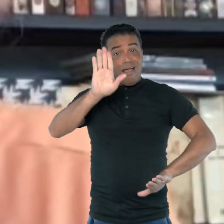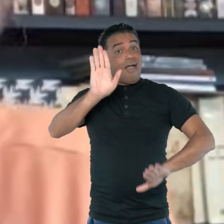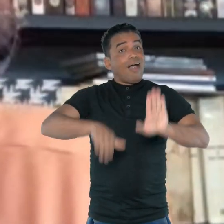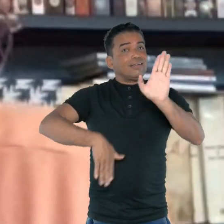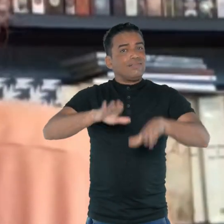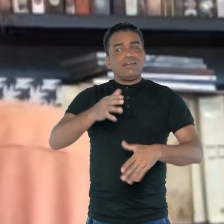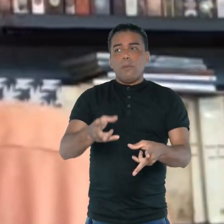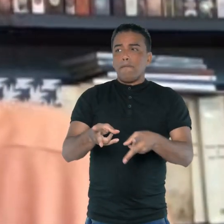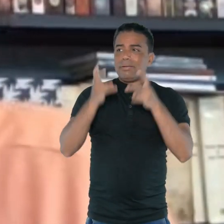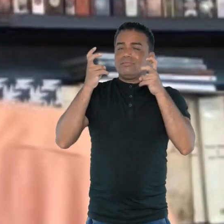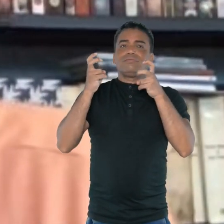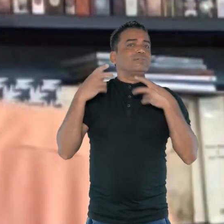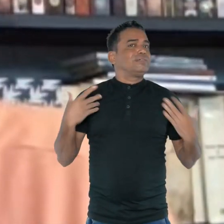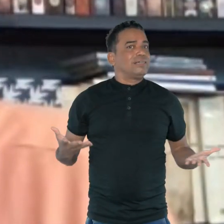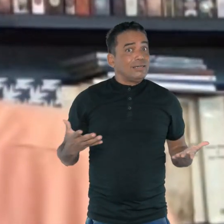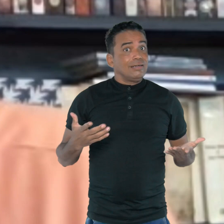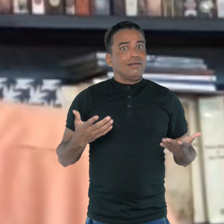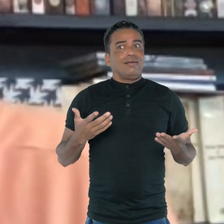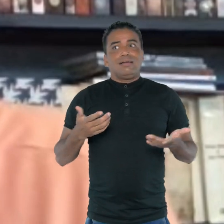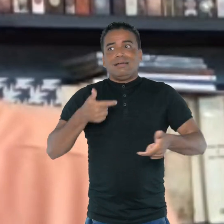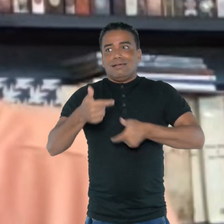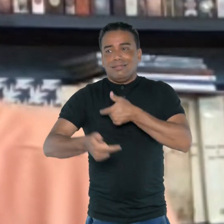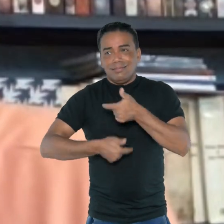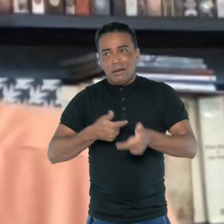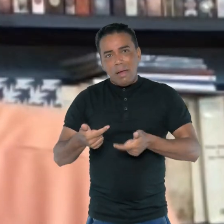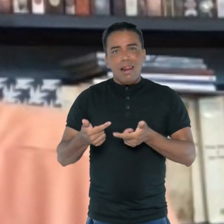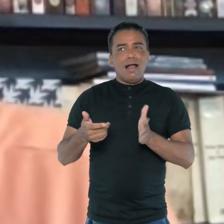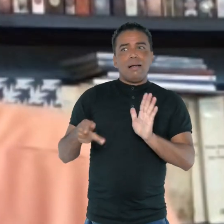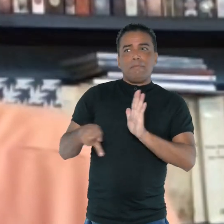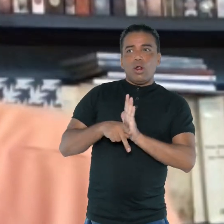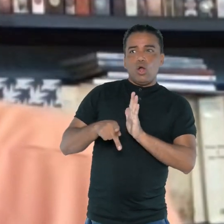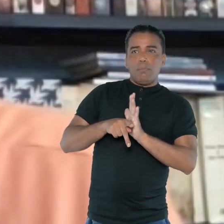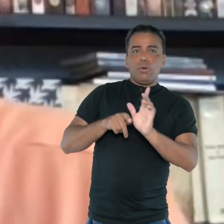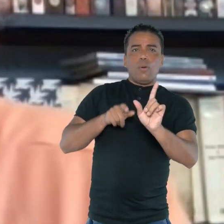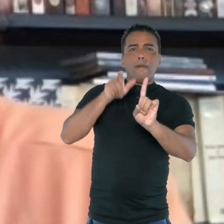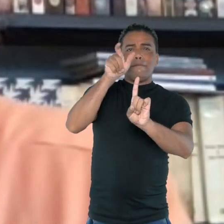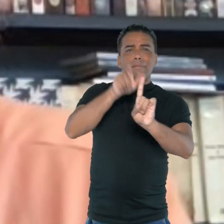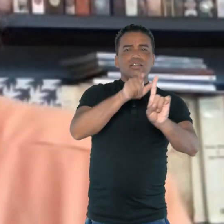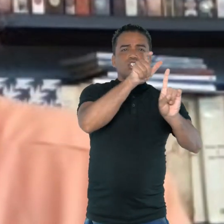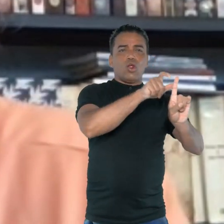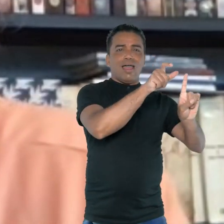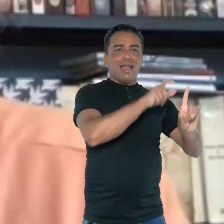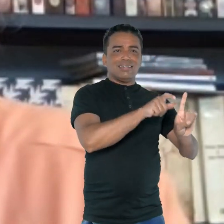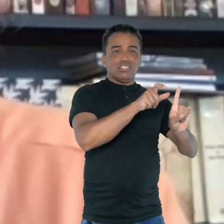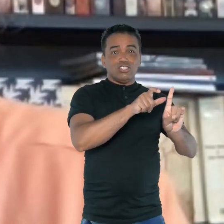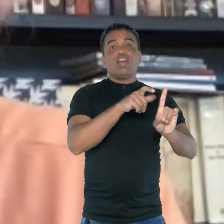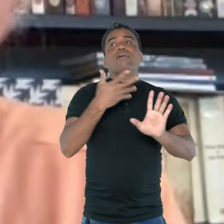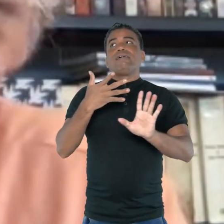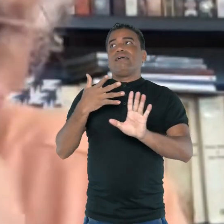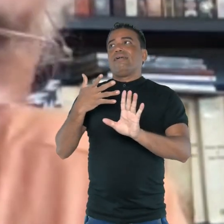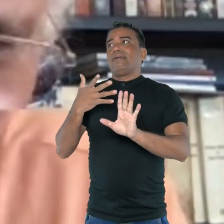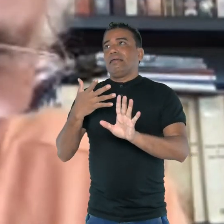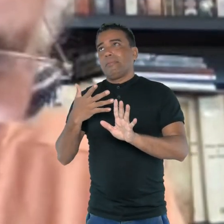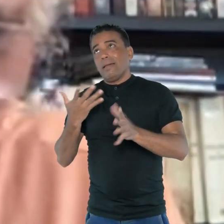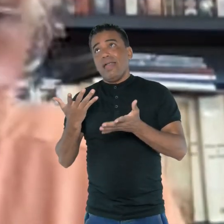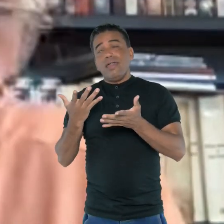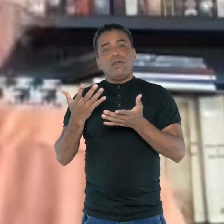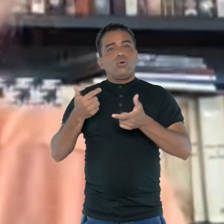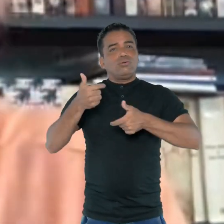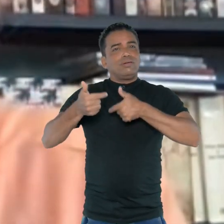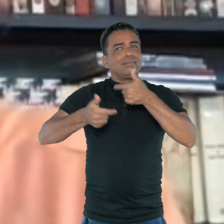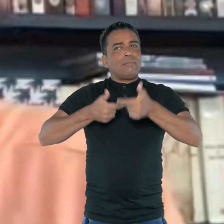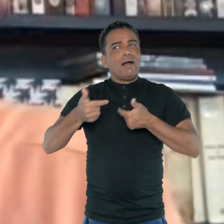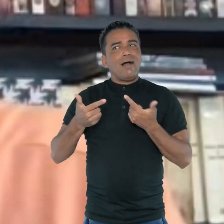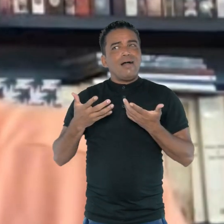eu percebo que trabalhar determinadas personagens, eu trabalho o